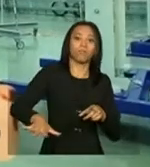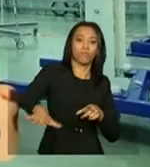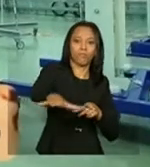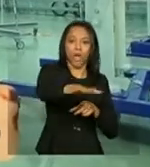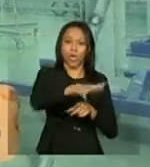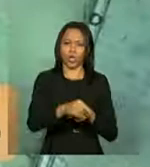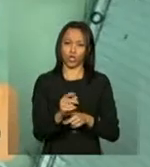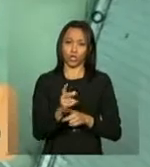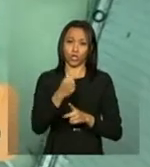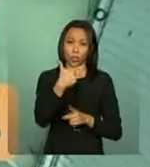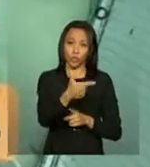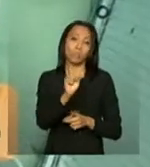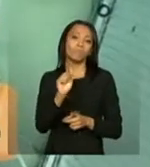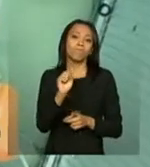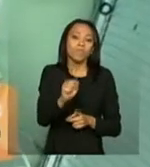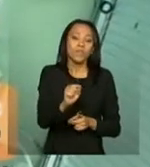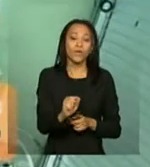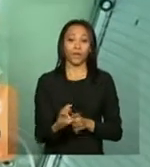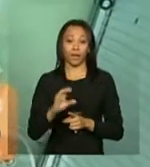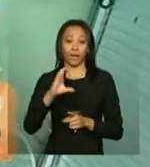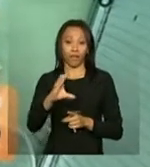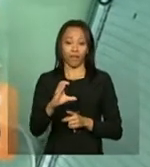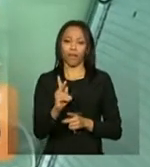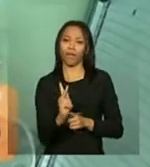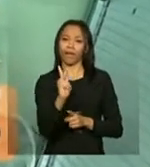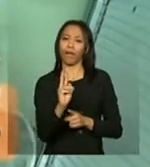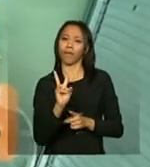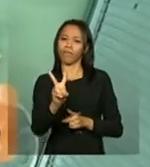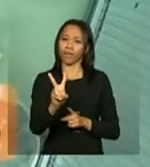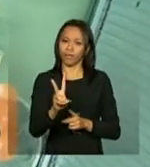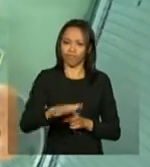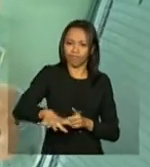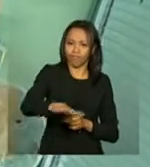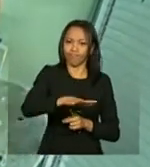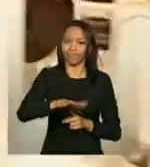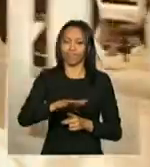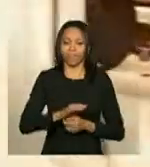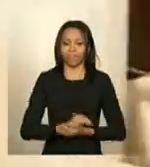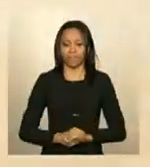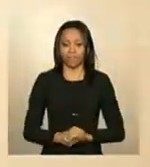de 2.200 kV e 110 kJ.